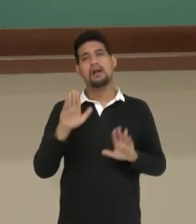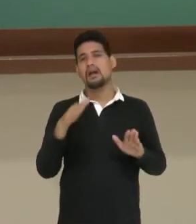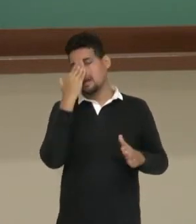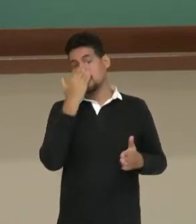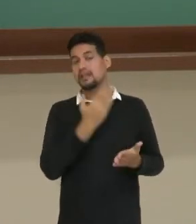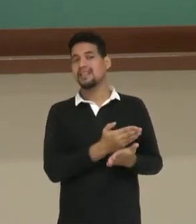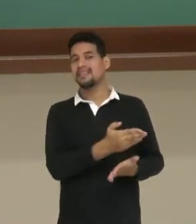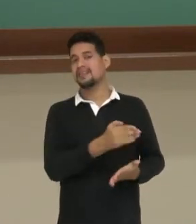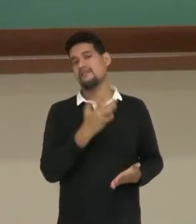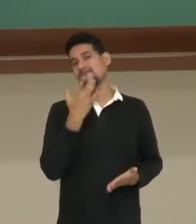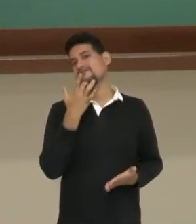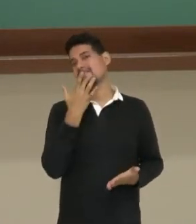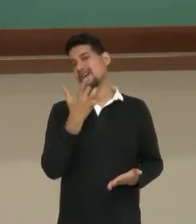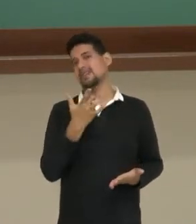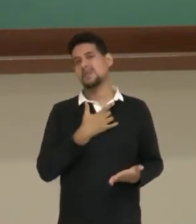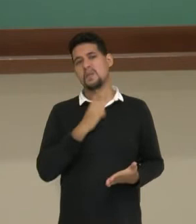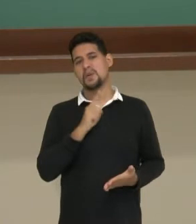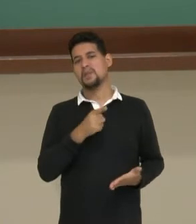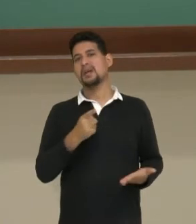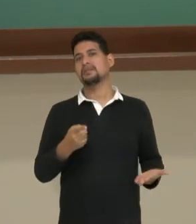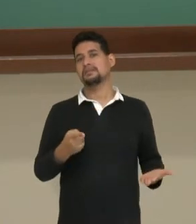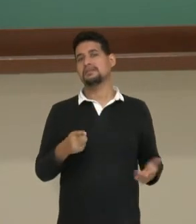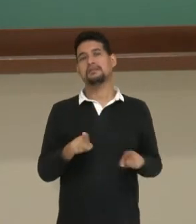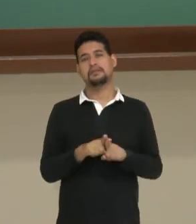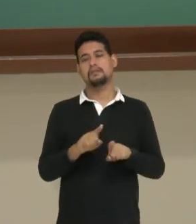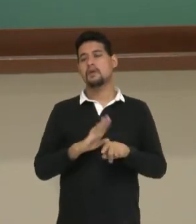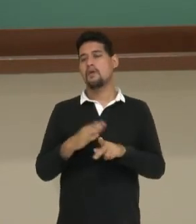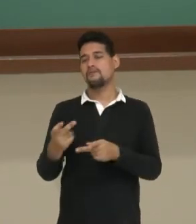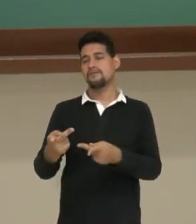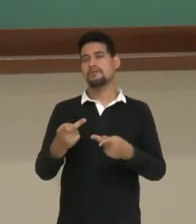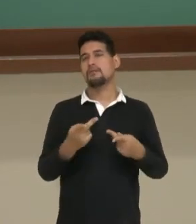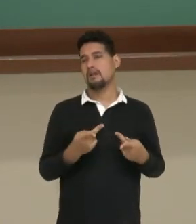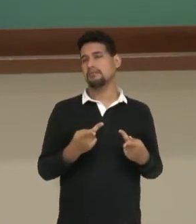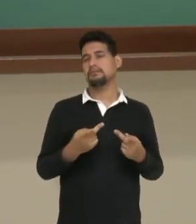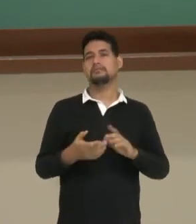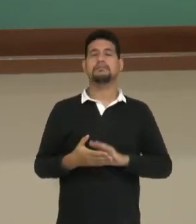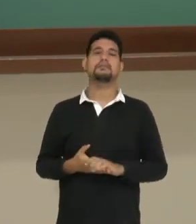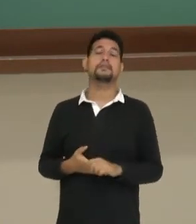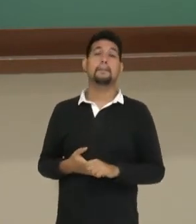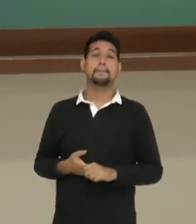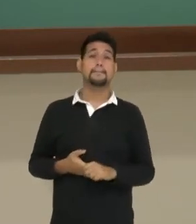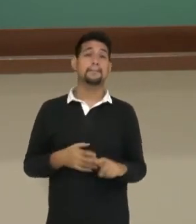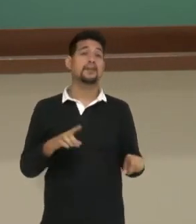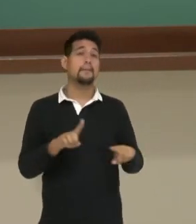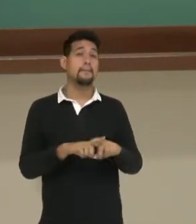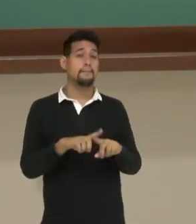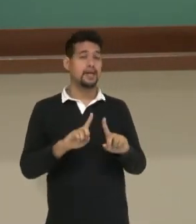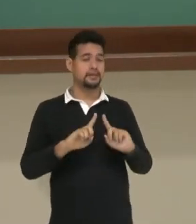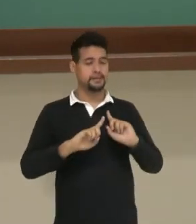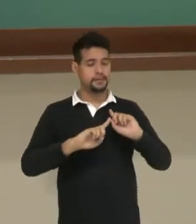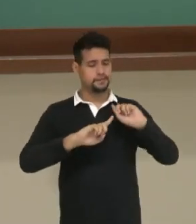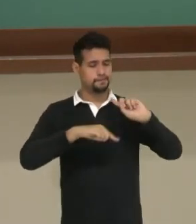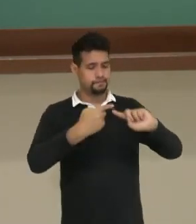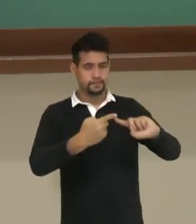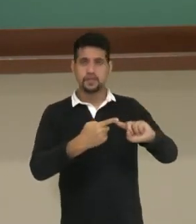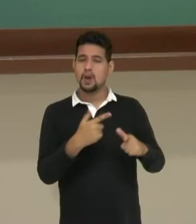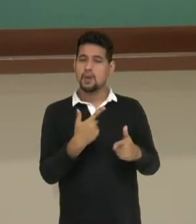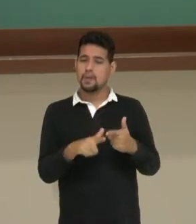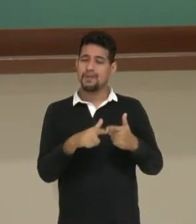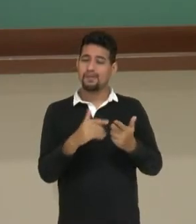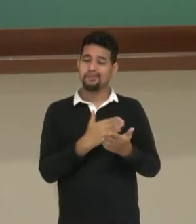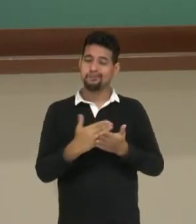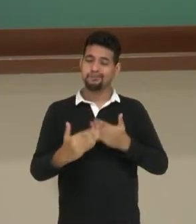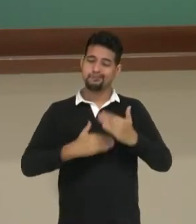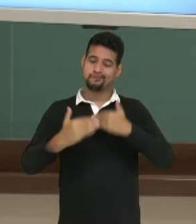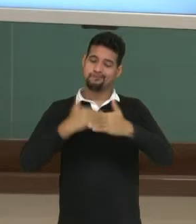acreditaram que seria mais fácil dominar, né? Convenceu Atahualpa, né? E aí, a partir disso, é que os problemas começam,